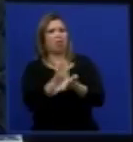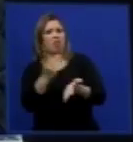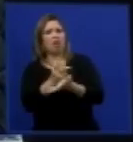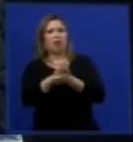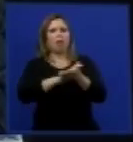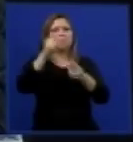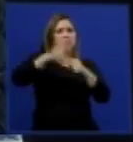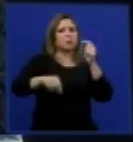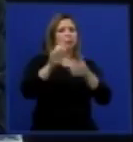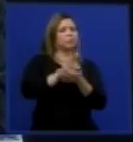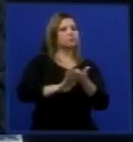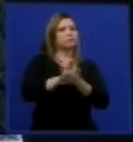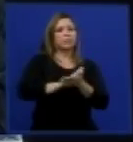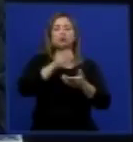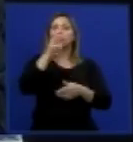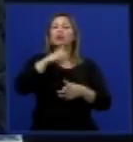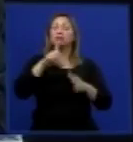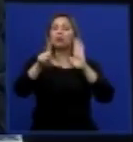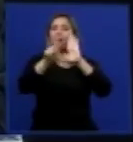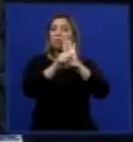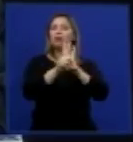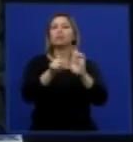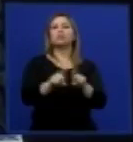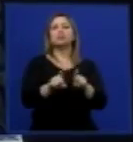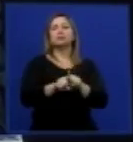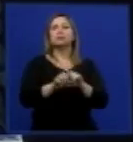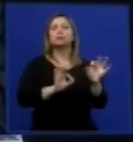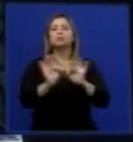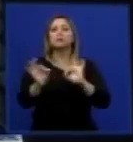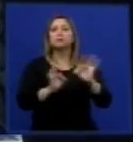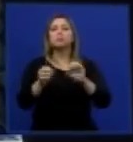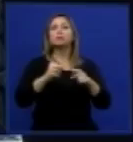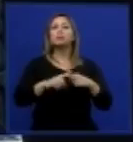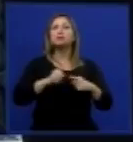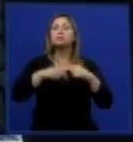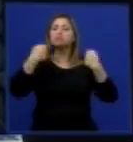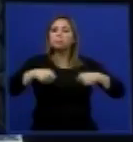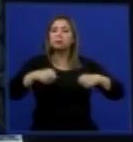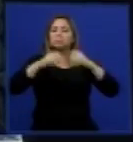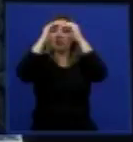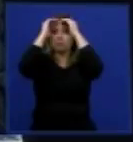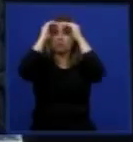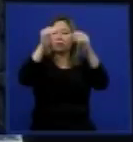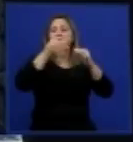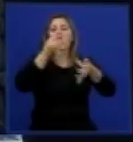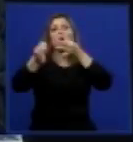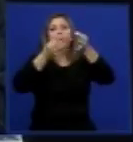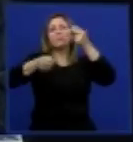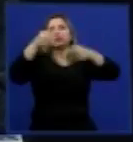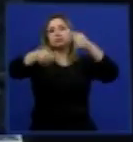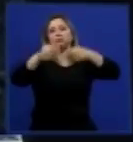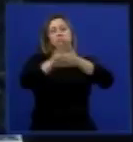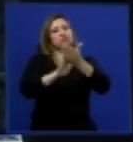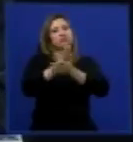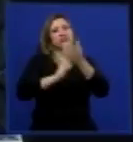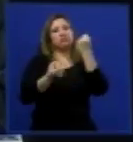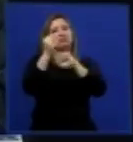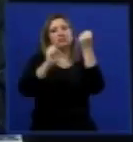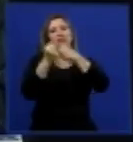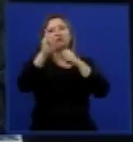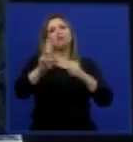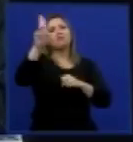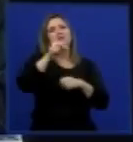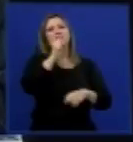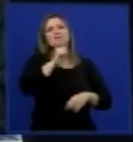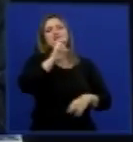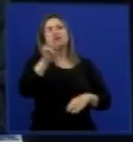proibida a Nip argumenta ainda que portarias e resoluções deveriam ser cumpridas sem discussão por parte das empresas importadoras de pneus usados